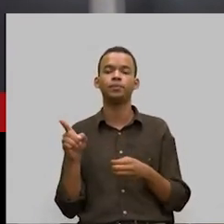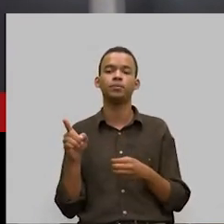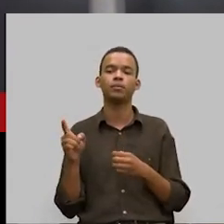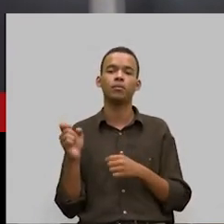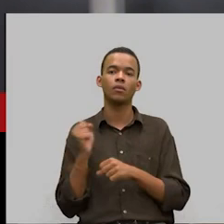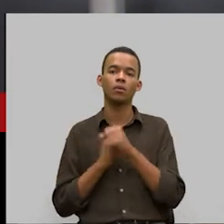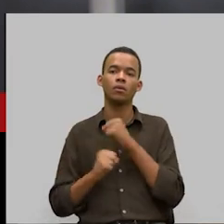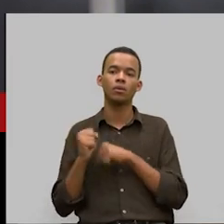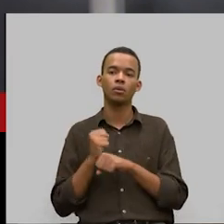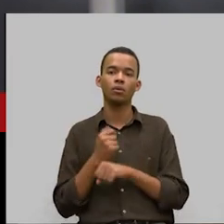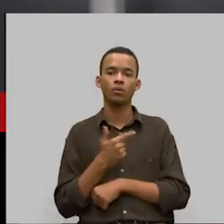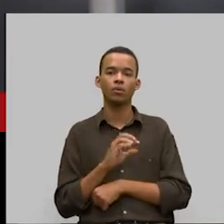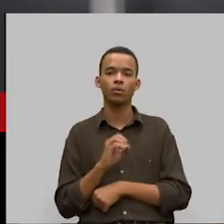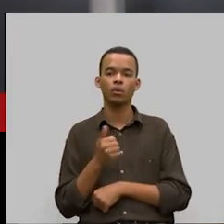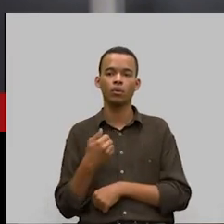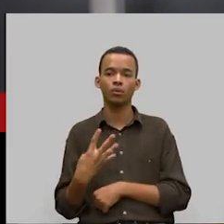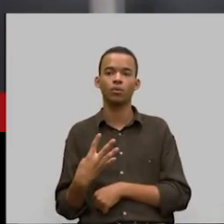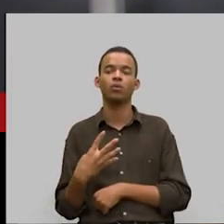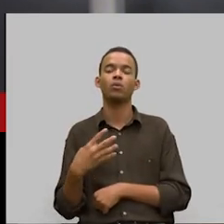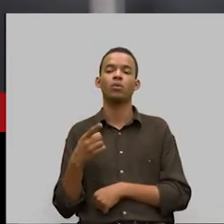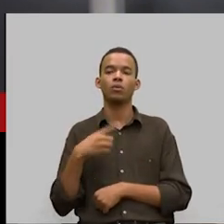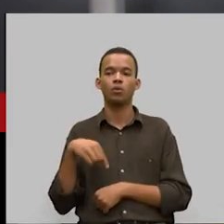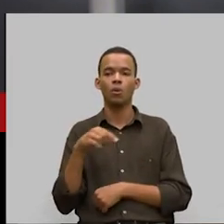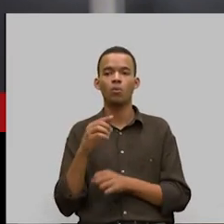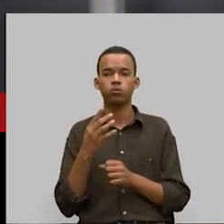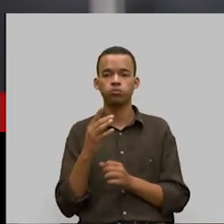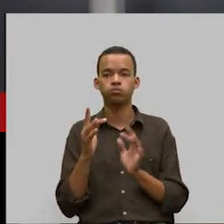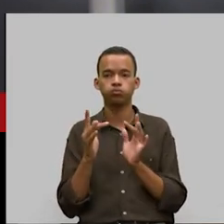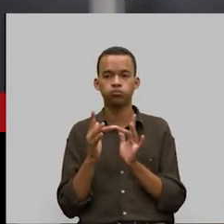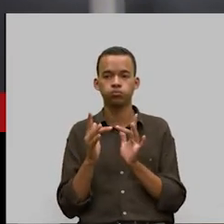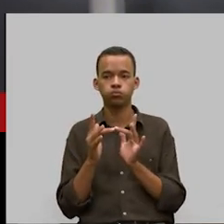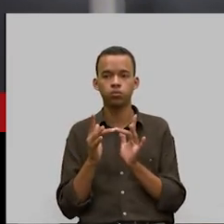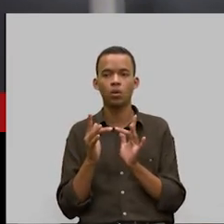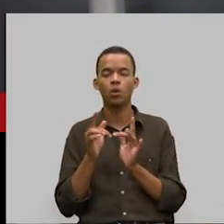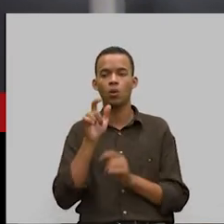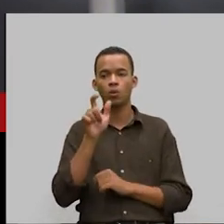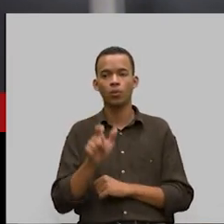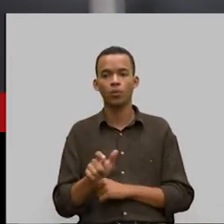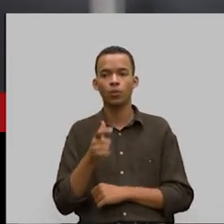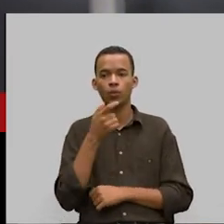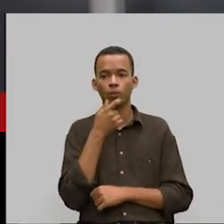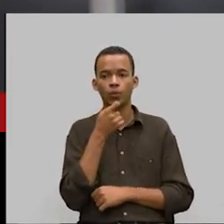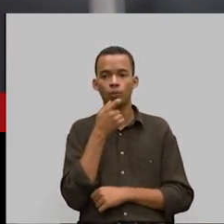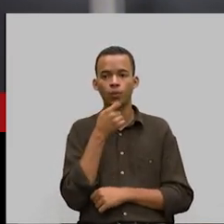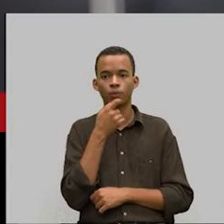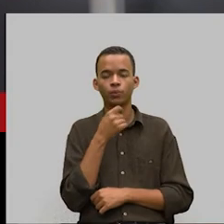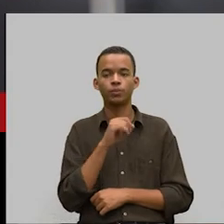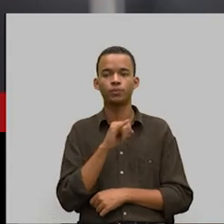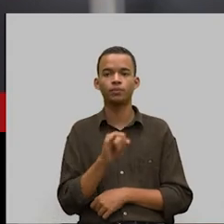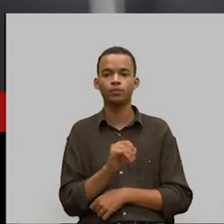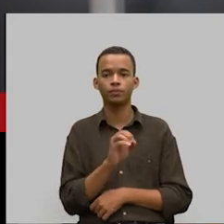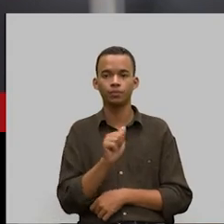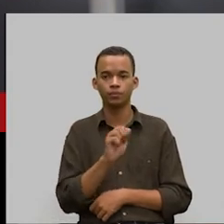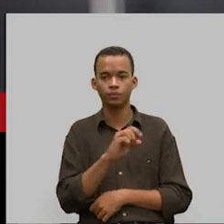2014 tivemos oportunidade de conhecer o João Beam numa palestra lá no campus Machado já citado aqui